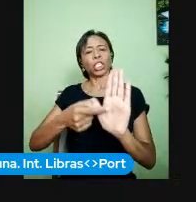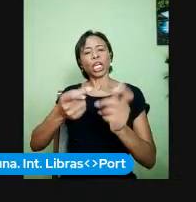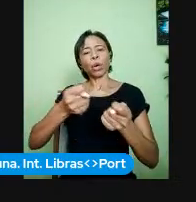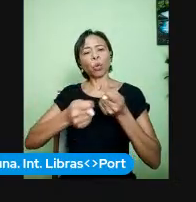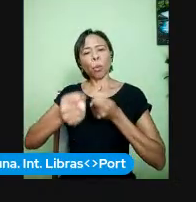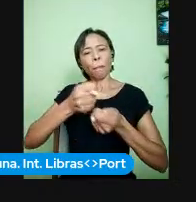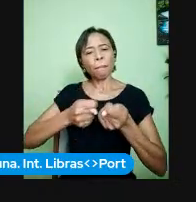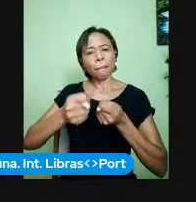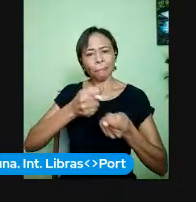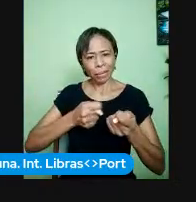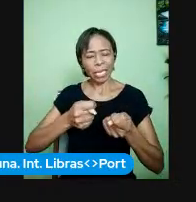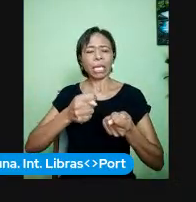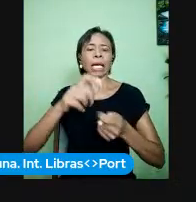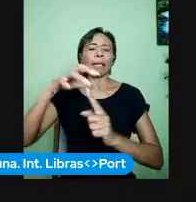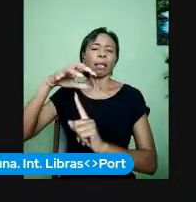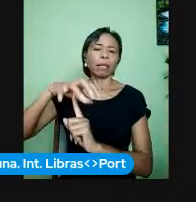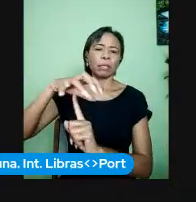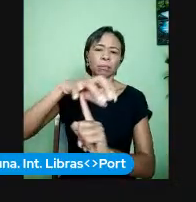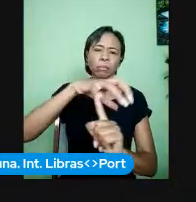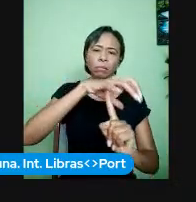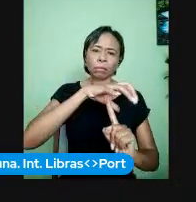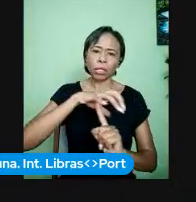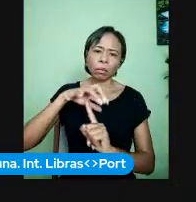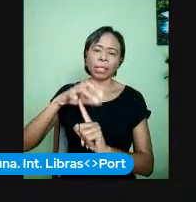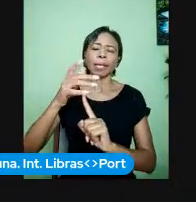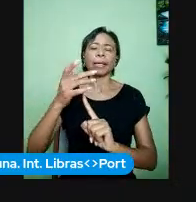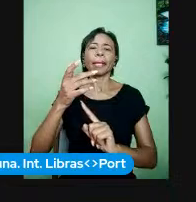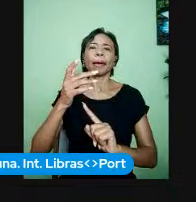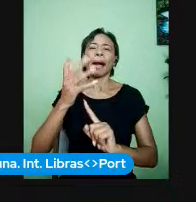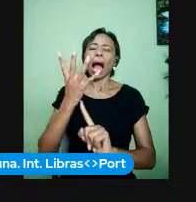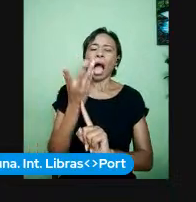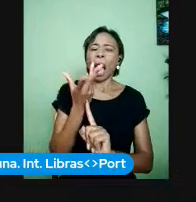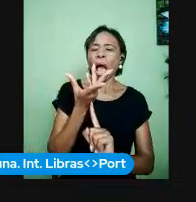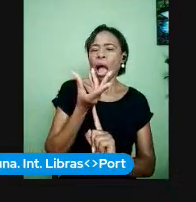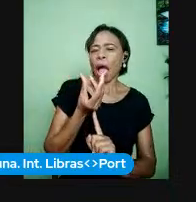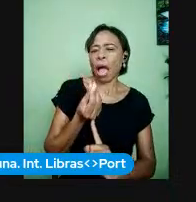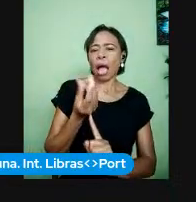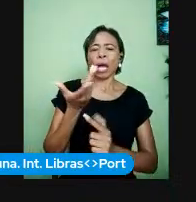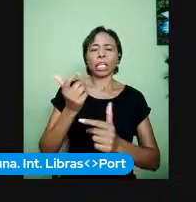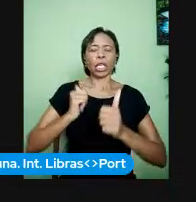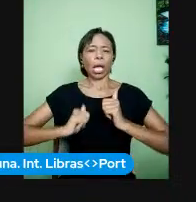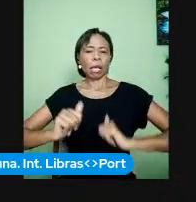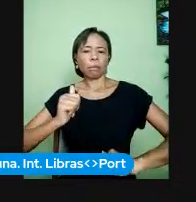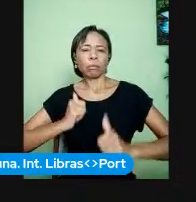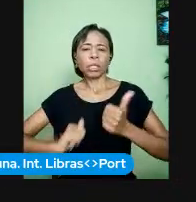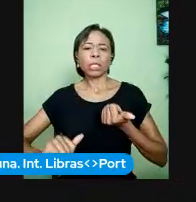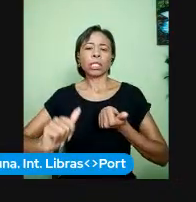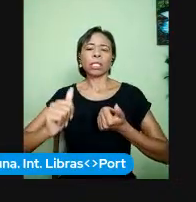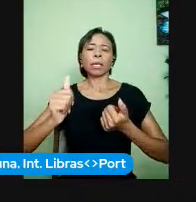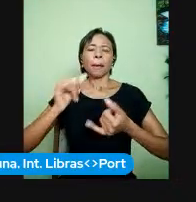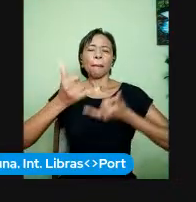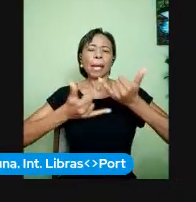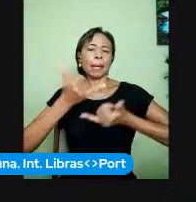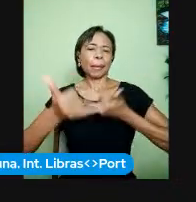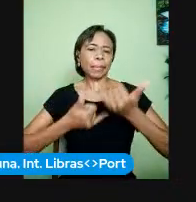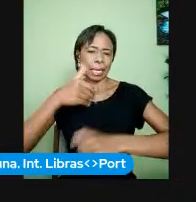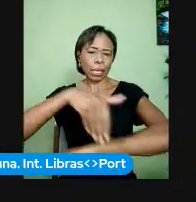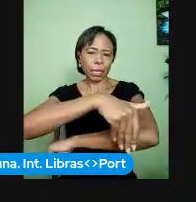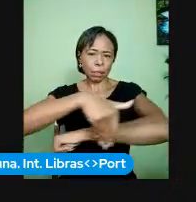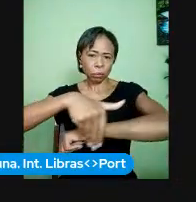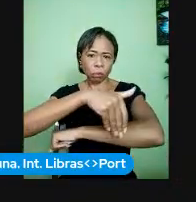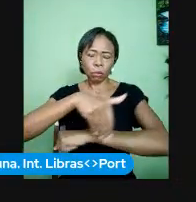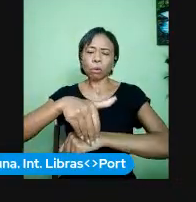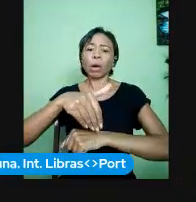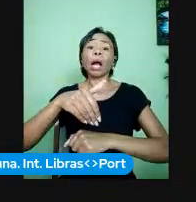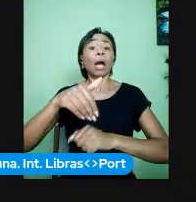apresentações, feiras com apresentação de artistas, com rua de lazer, é um projeto bastante amplo, onde